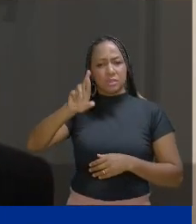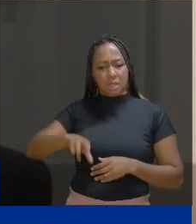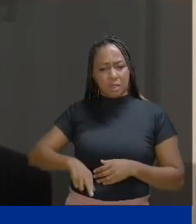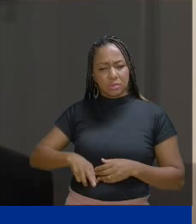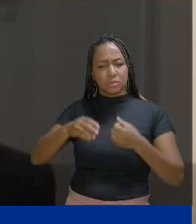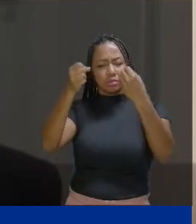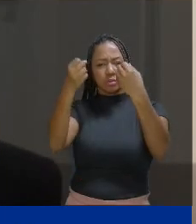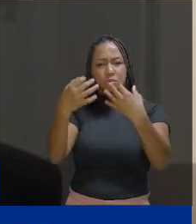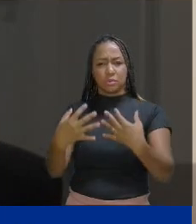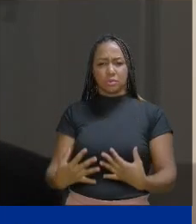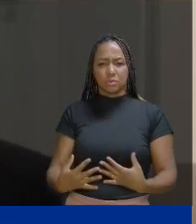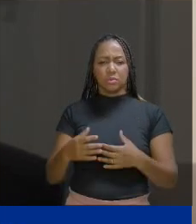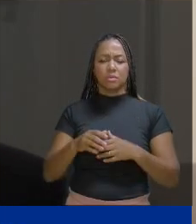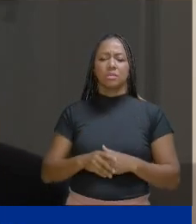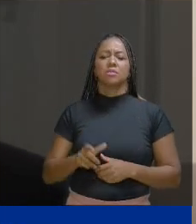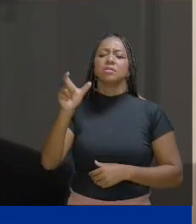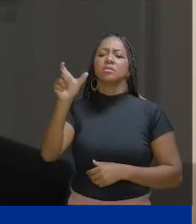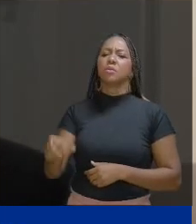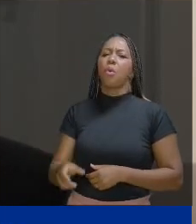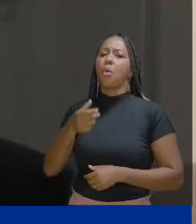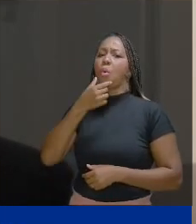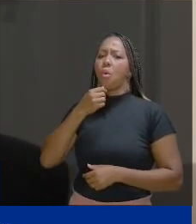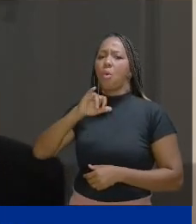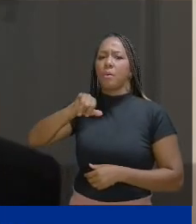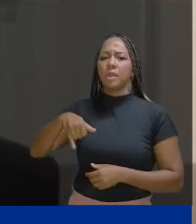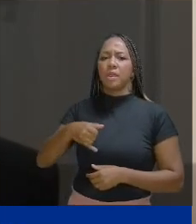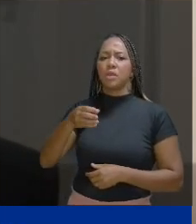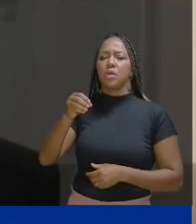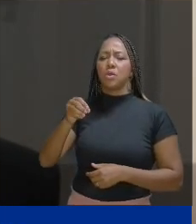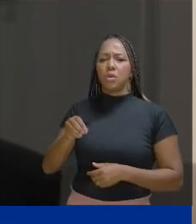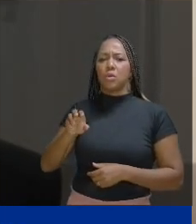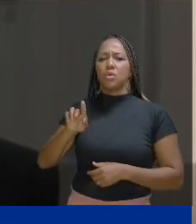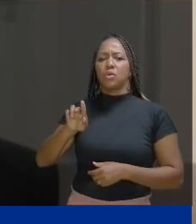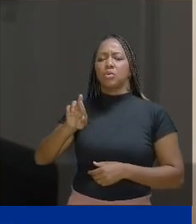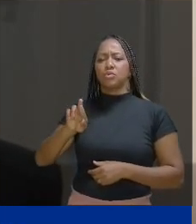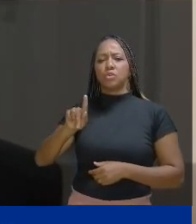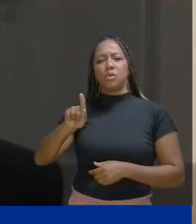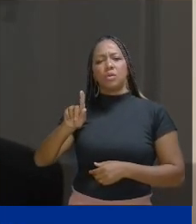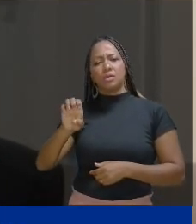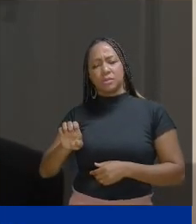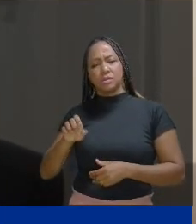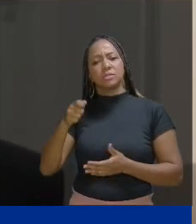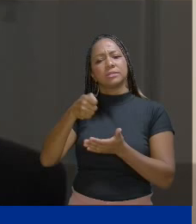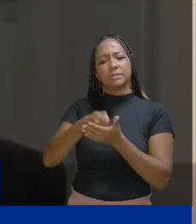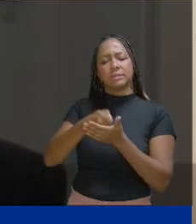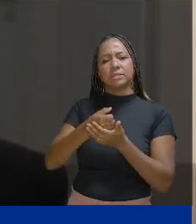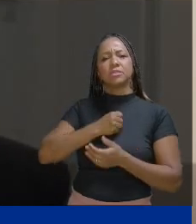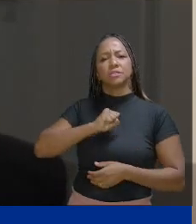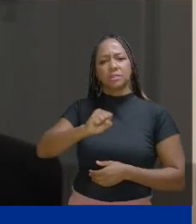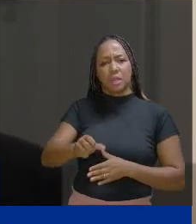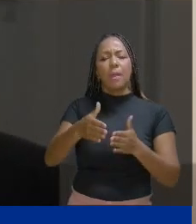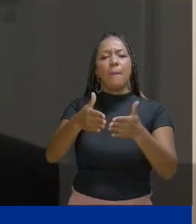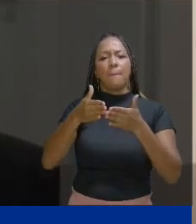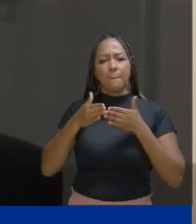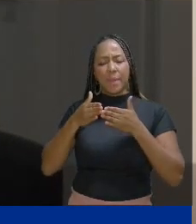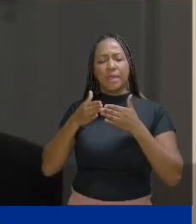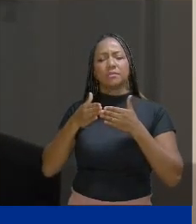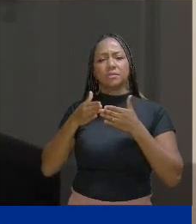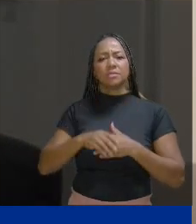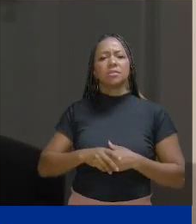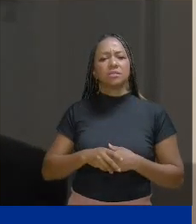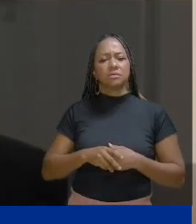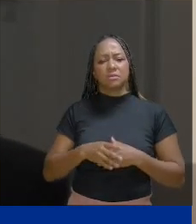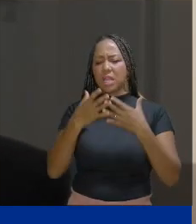razões, Jorge Amanajás, imputado na AIGE na representação, insiste na defesa e pede